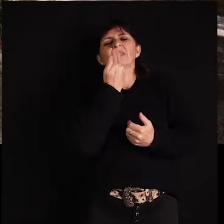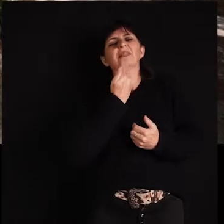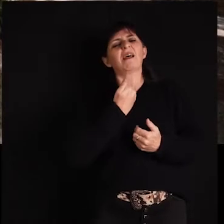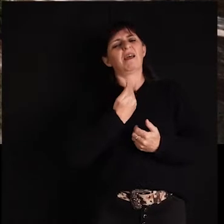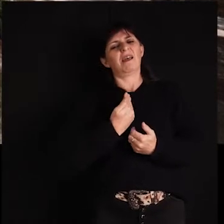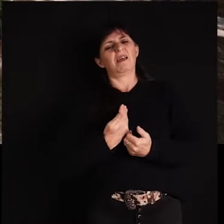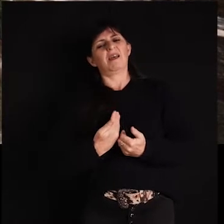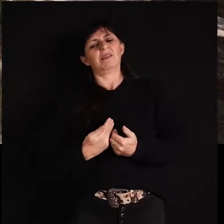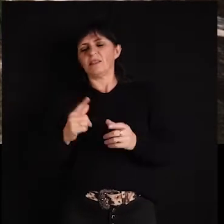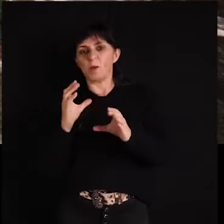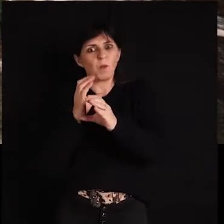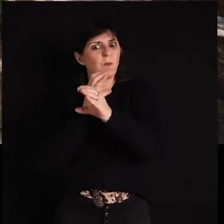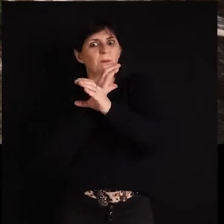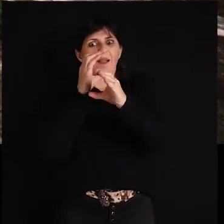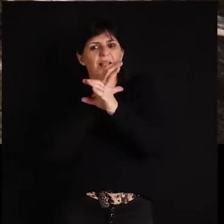metade.